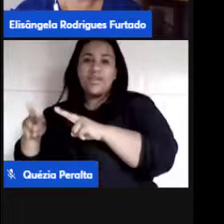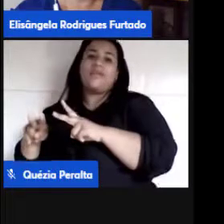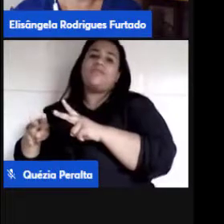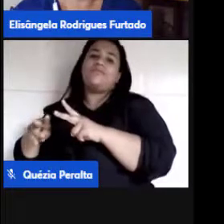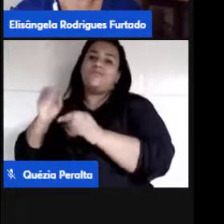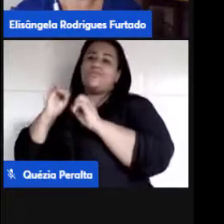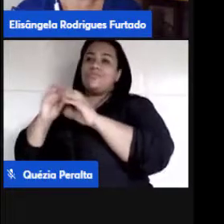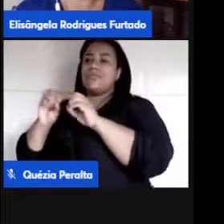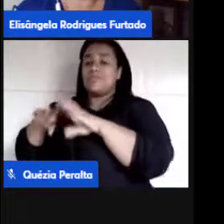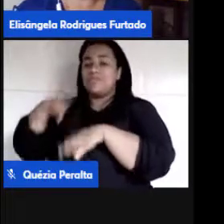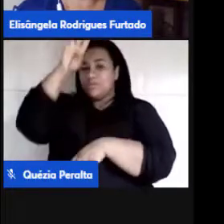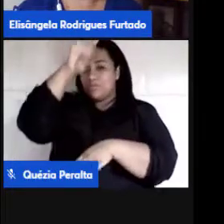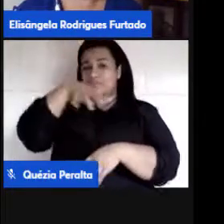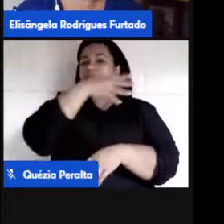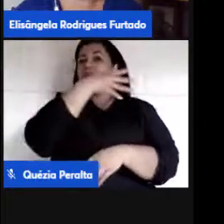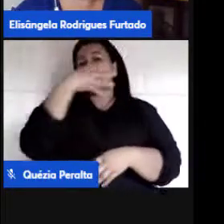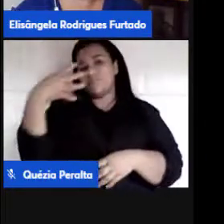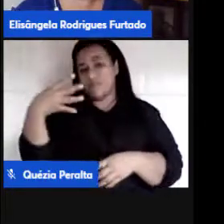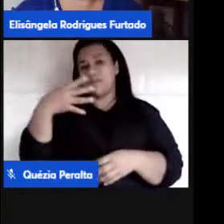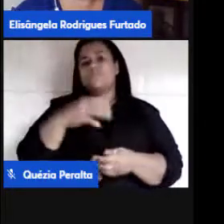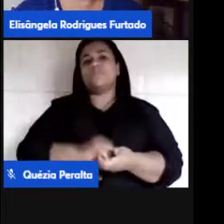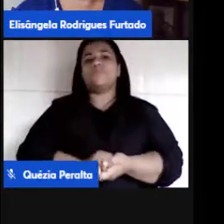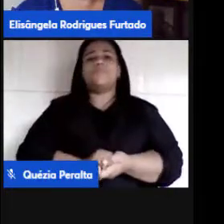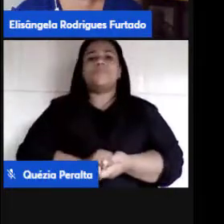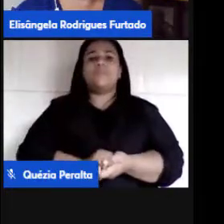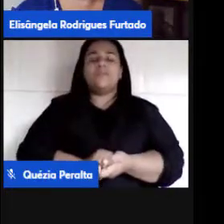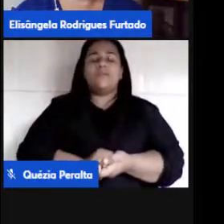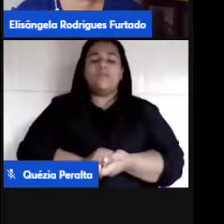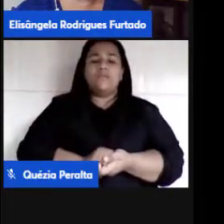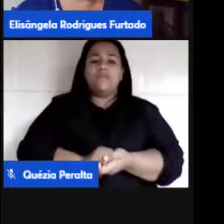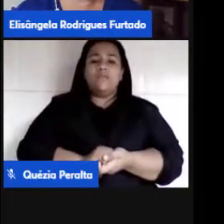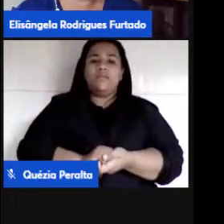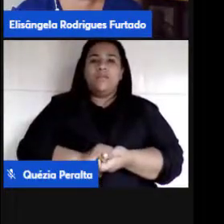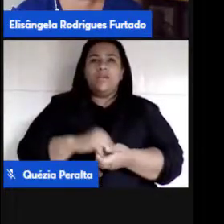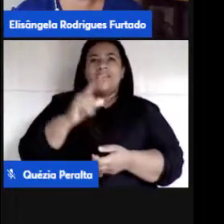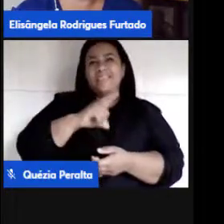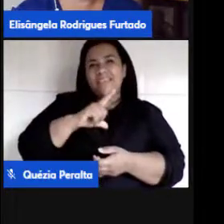escalonado. E nesse escalonado ainda tem aquele aluno que